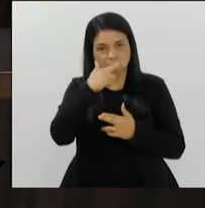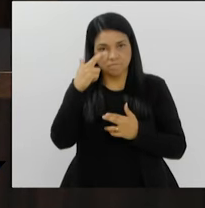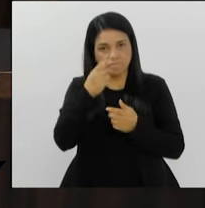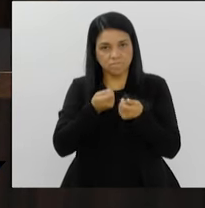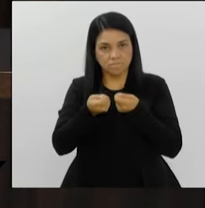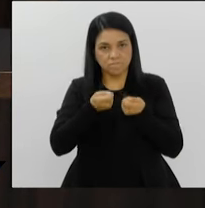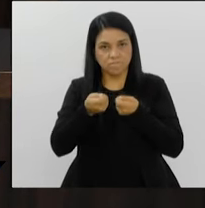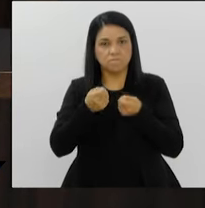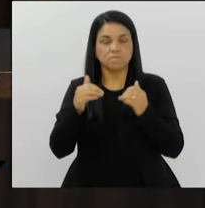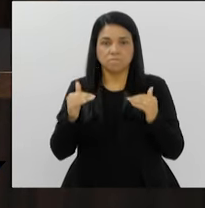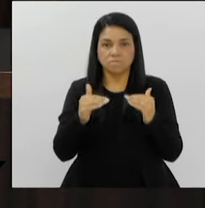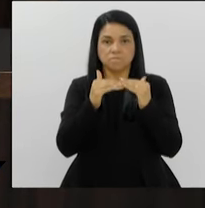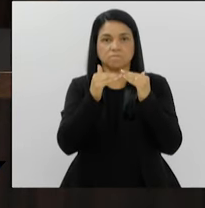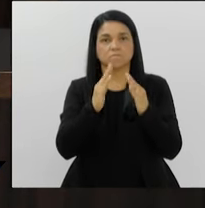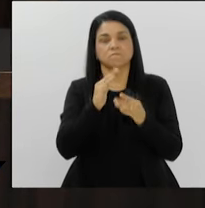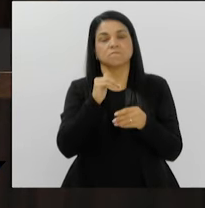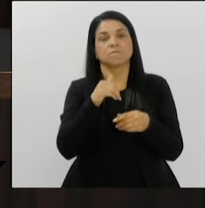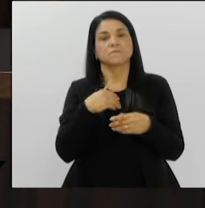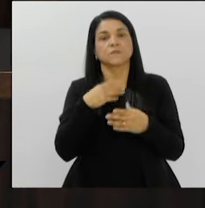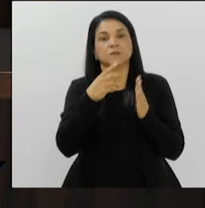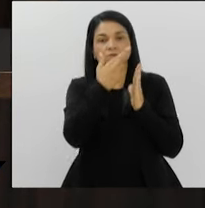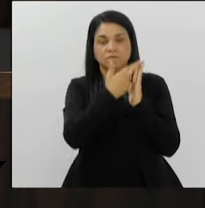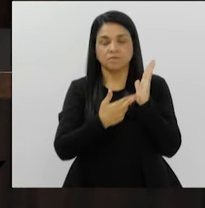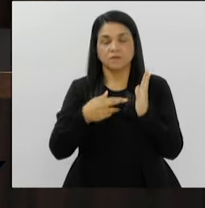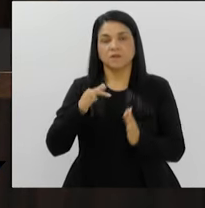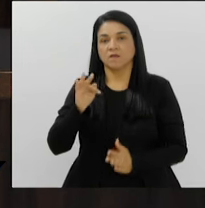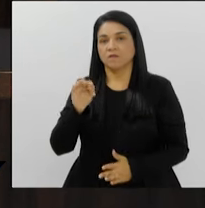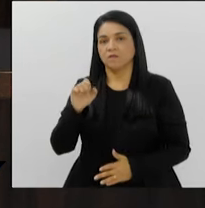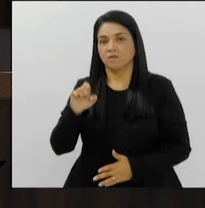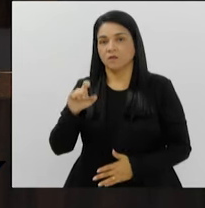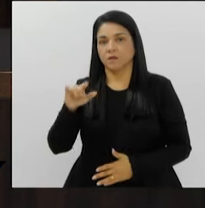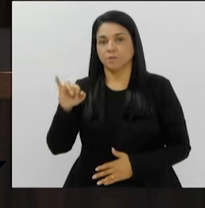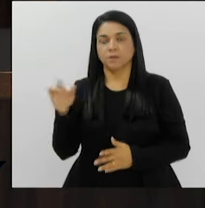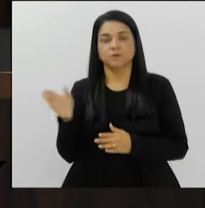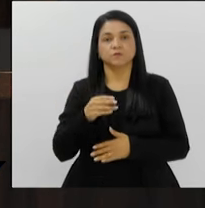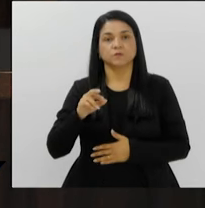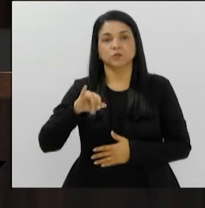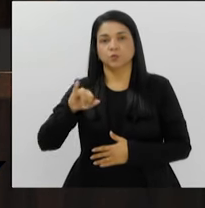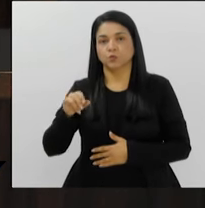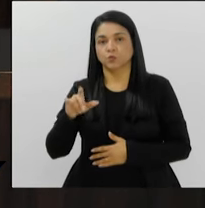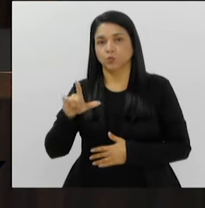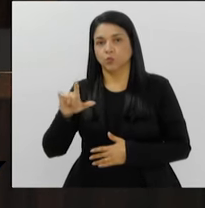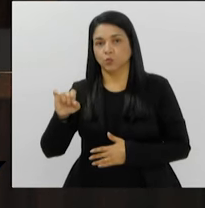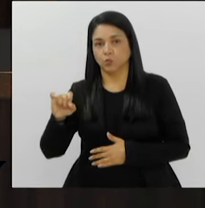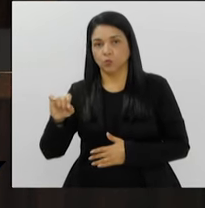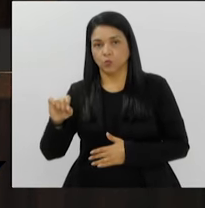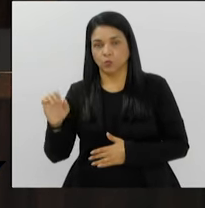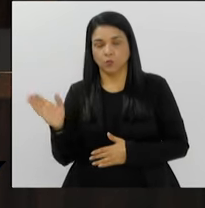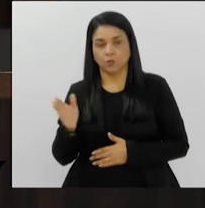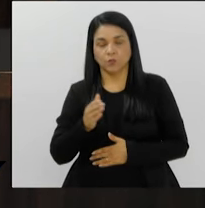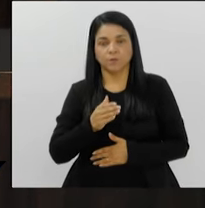favorável. Relatoria dos deputados Felipinho Ravis, Júlio Rocha, Felipinho Ravis,